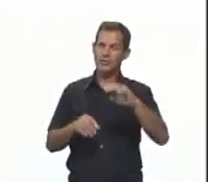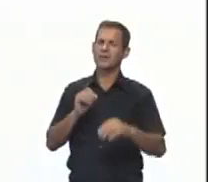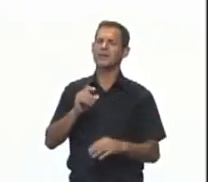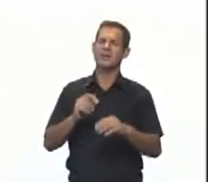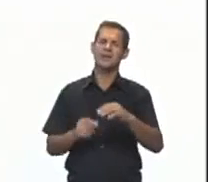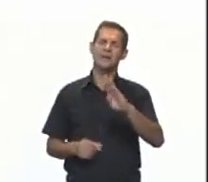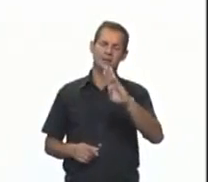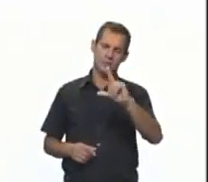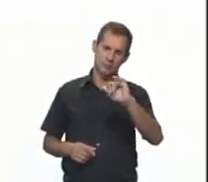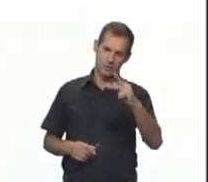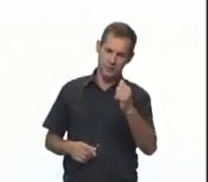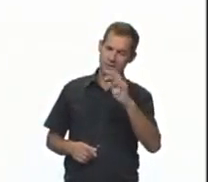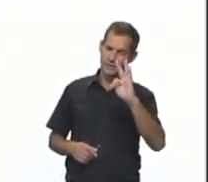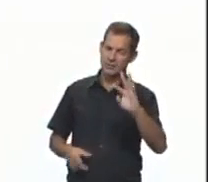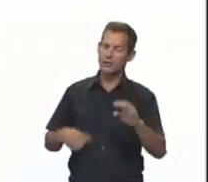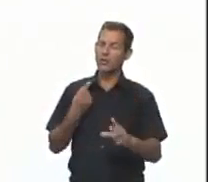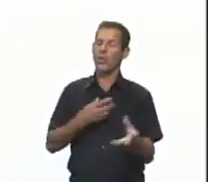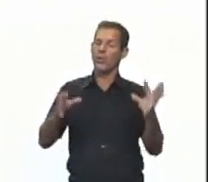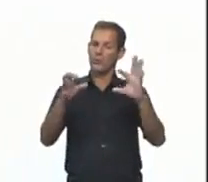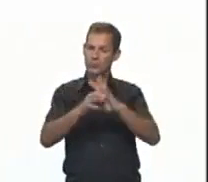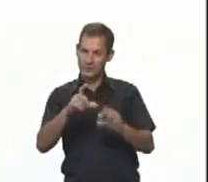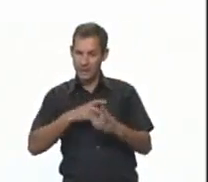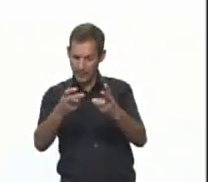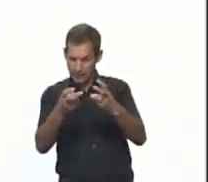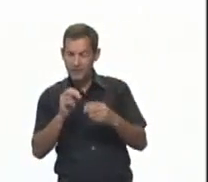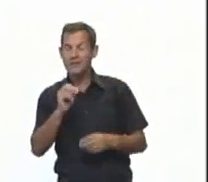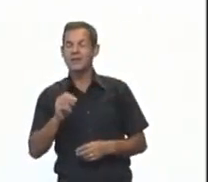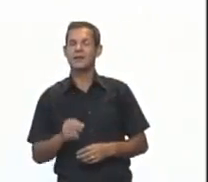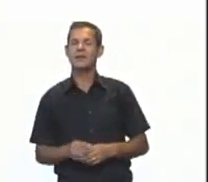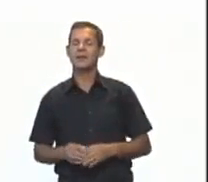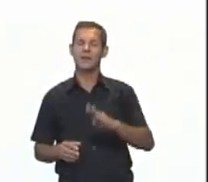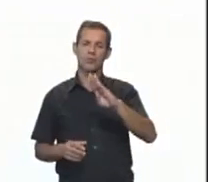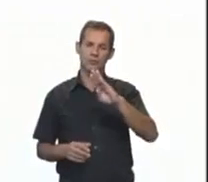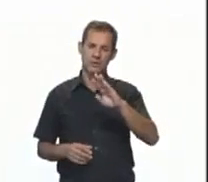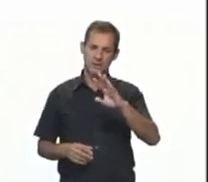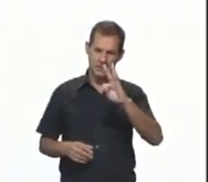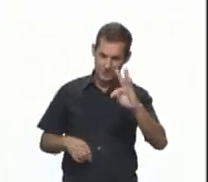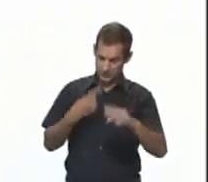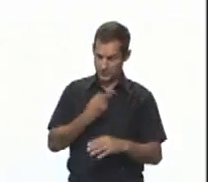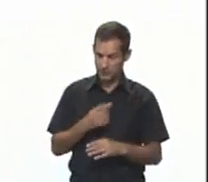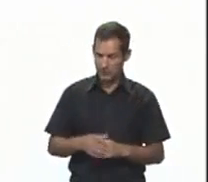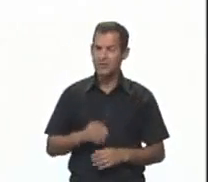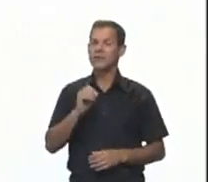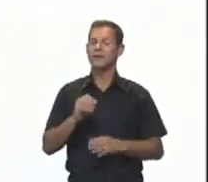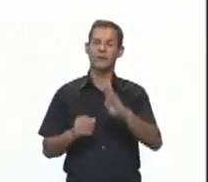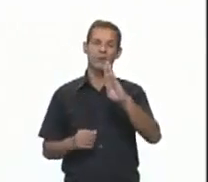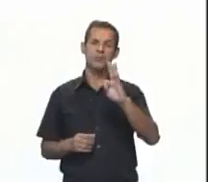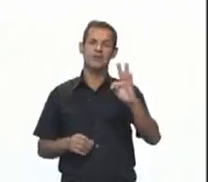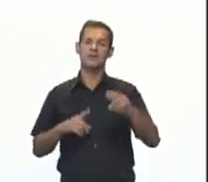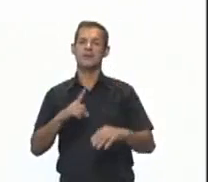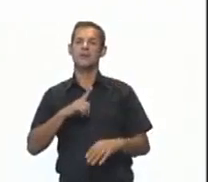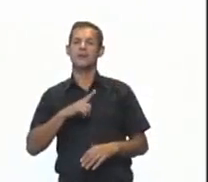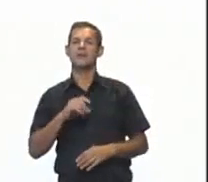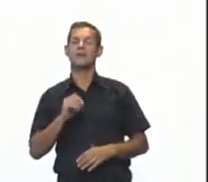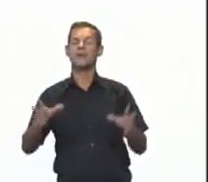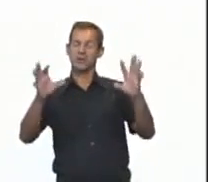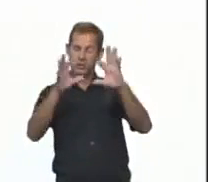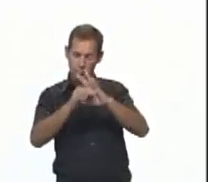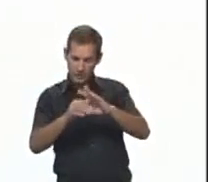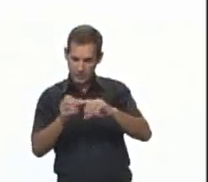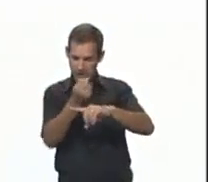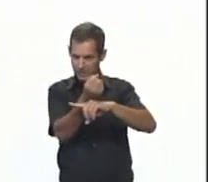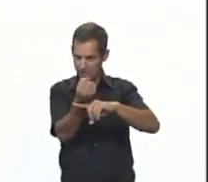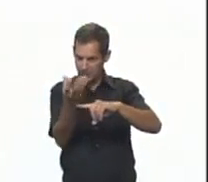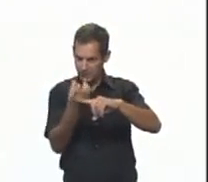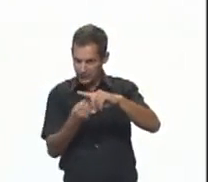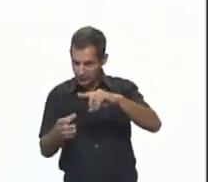b' de t? A gente integra. Por quê? A gente tem que descobrir quem que é o b de t. Para a gente descobrir quem que é o b de t, nós precisamos integrar essa